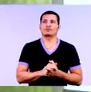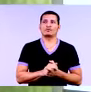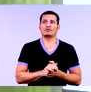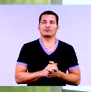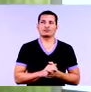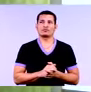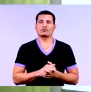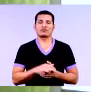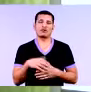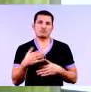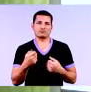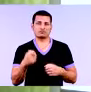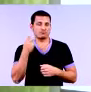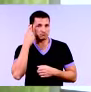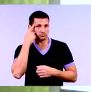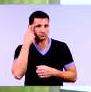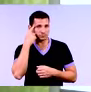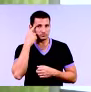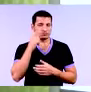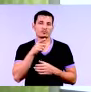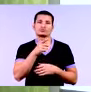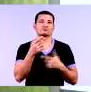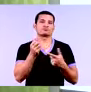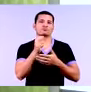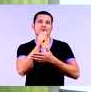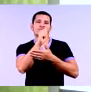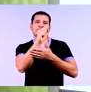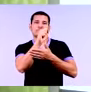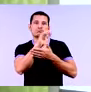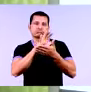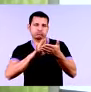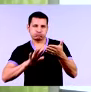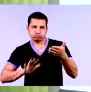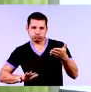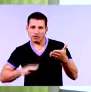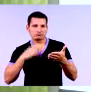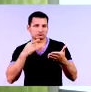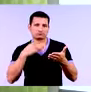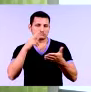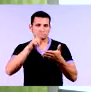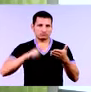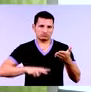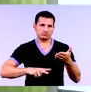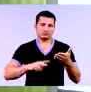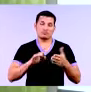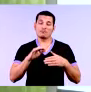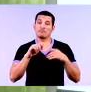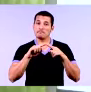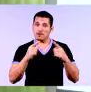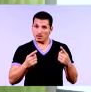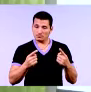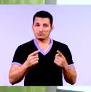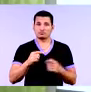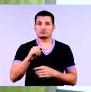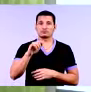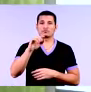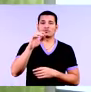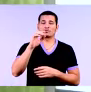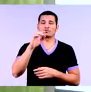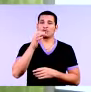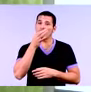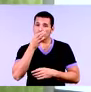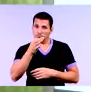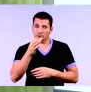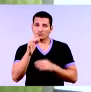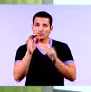do bom senso. Você também não vai escrever um texto que não haja condição de ler. Mas o comentário de bloco é largamente